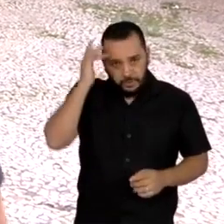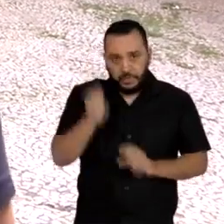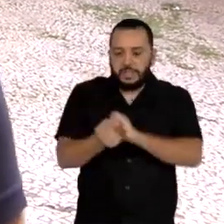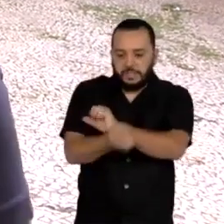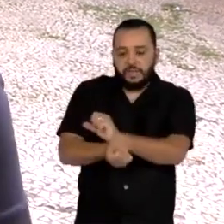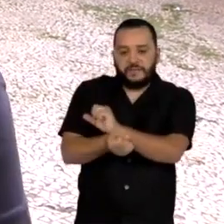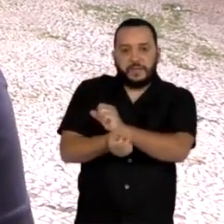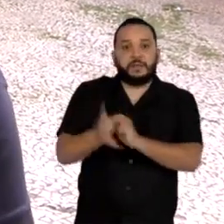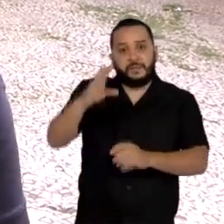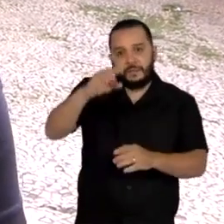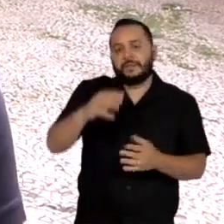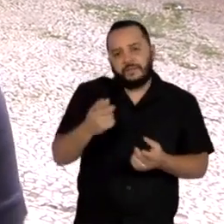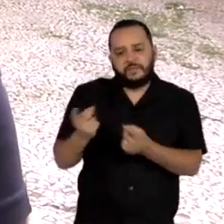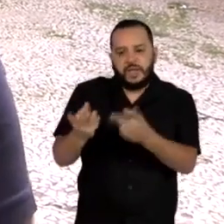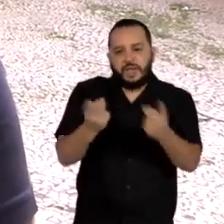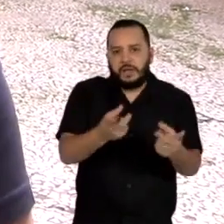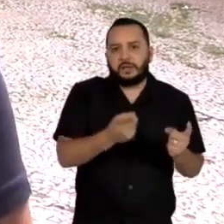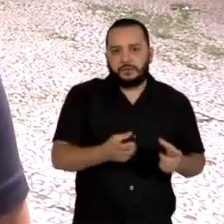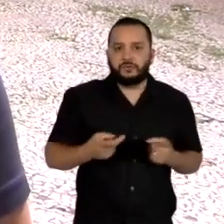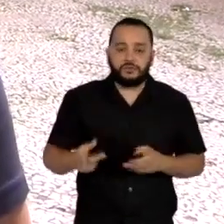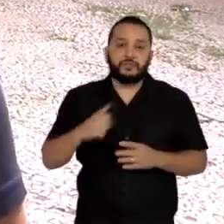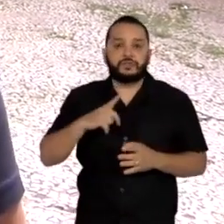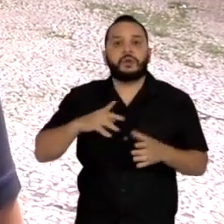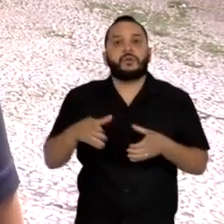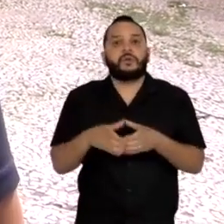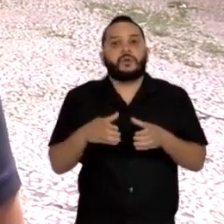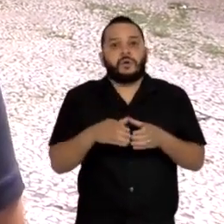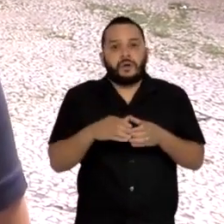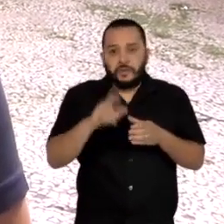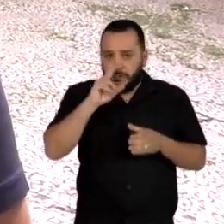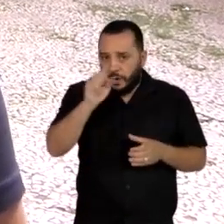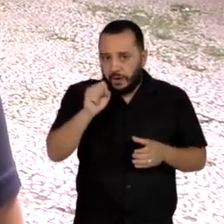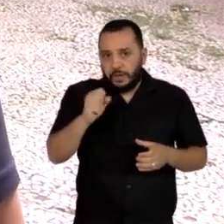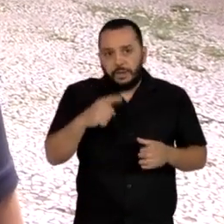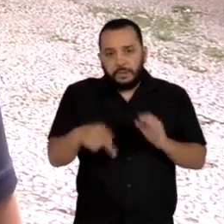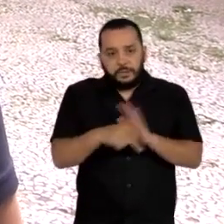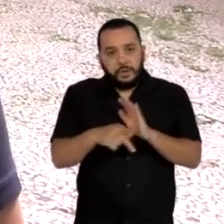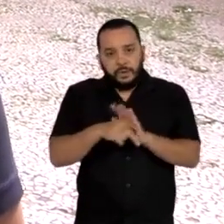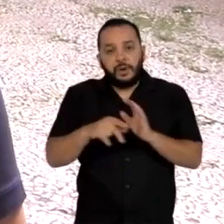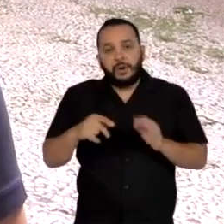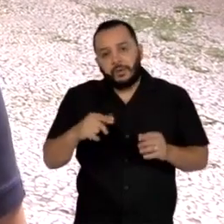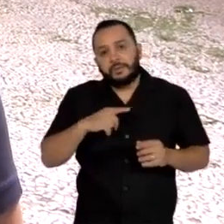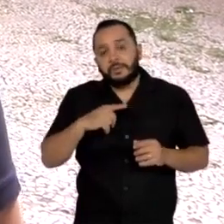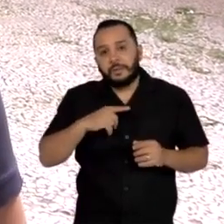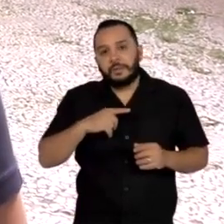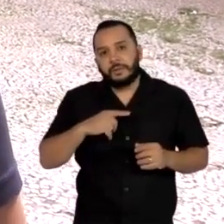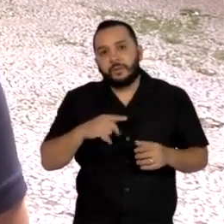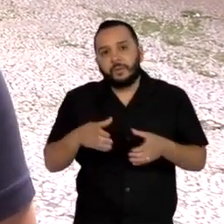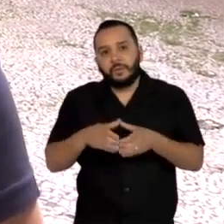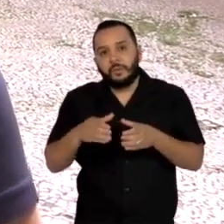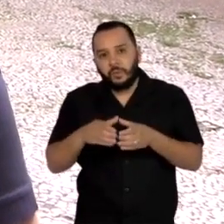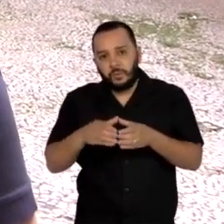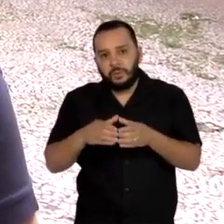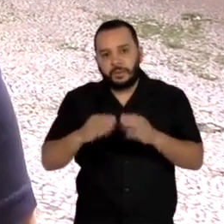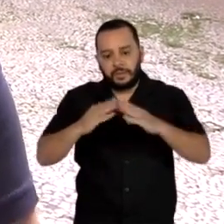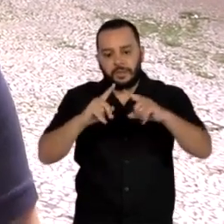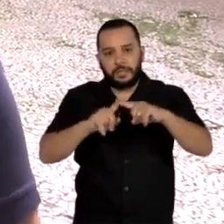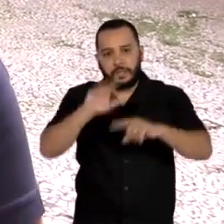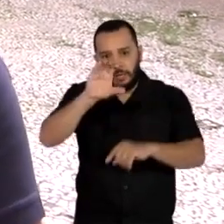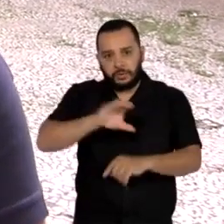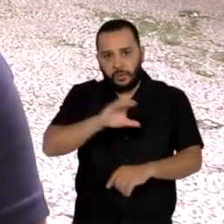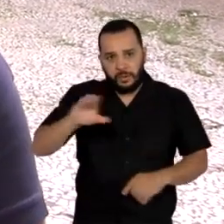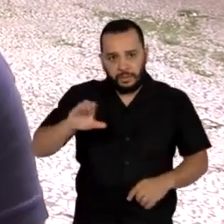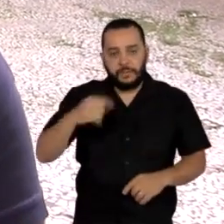nesse mercado, a gente tinha um grupo, por exemplo, muito forte ligado à Irmandade da Nossa Senhora dos Homens Homens Pretos, né, que ficava ali na